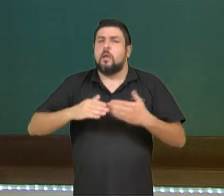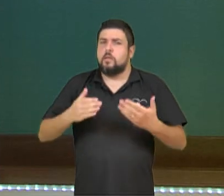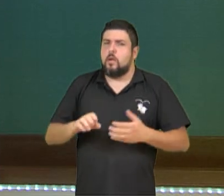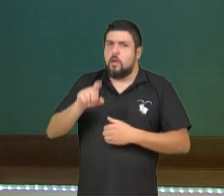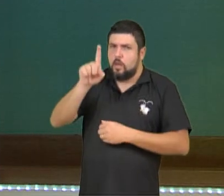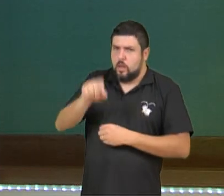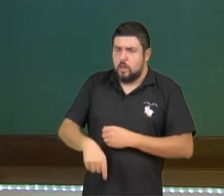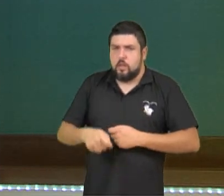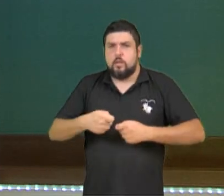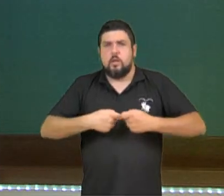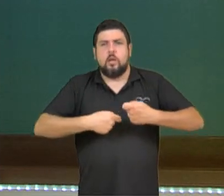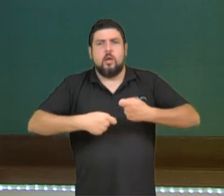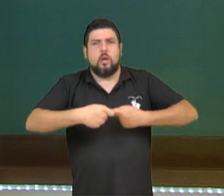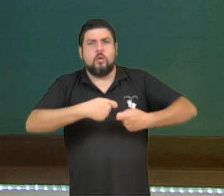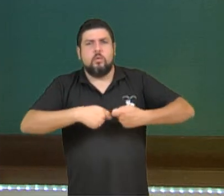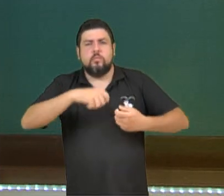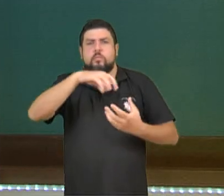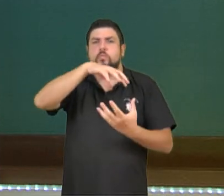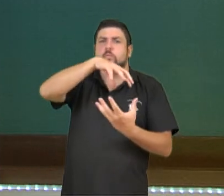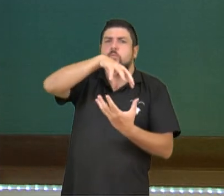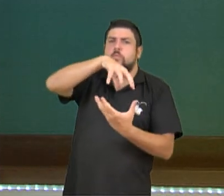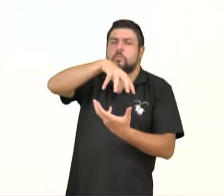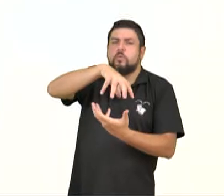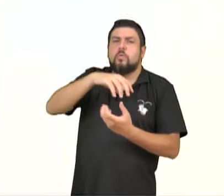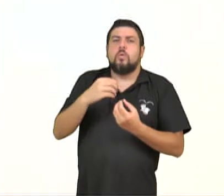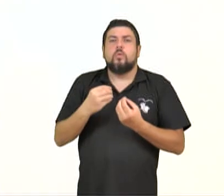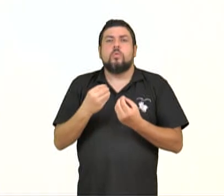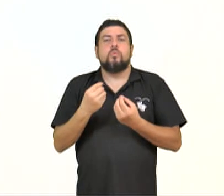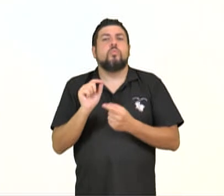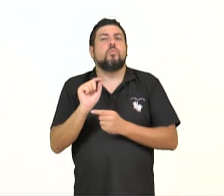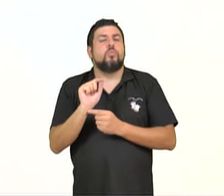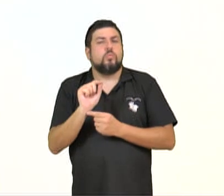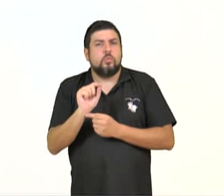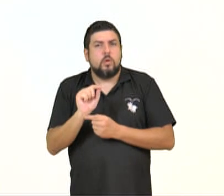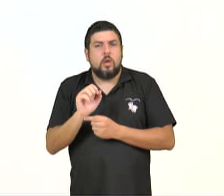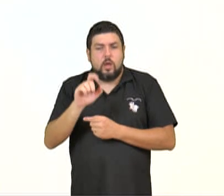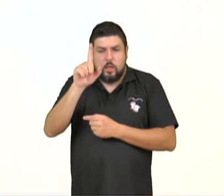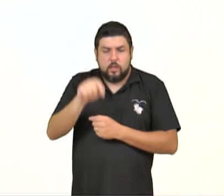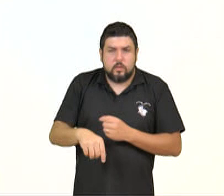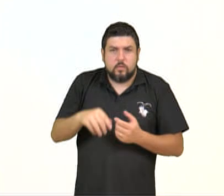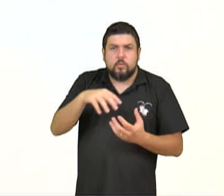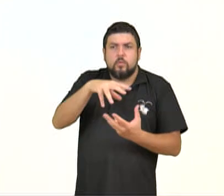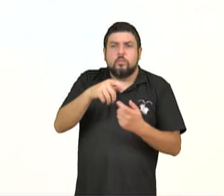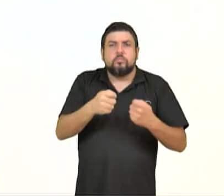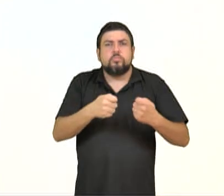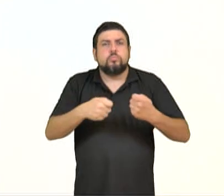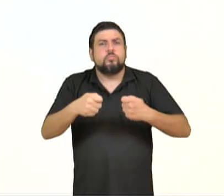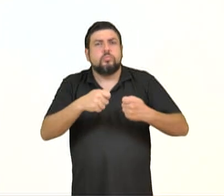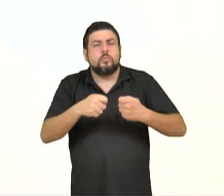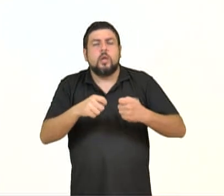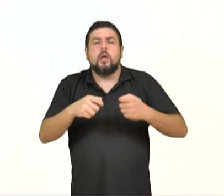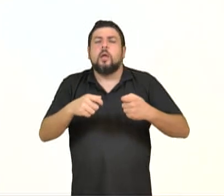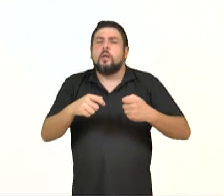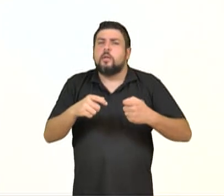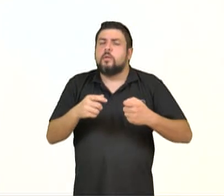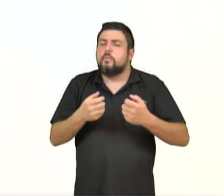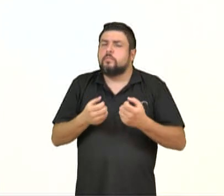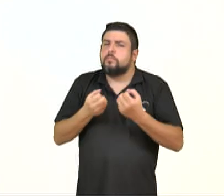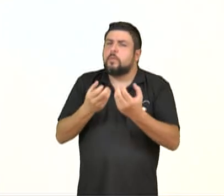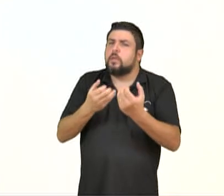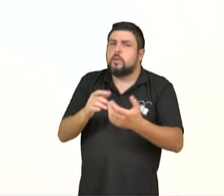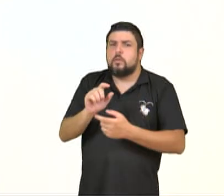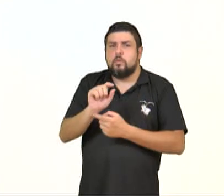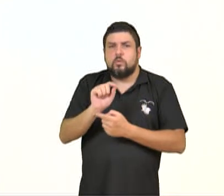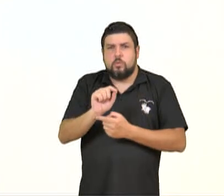uma economia mundial. Dentro desse reflexo da economia mundial, não posso deixar de falar